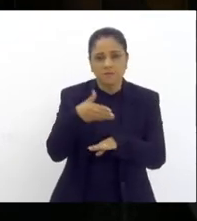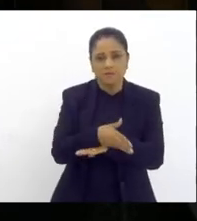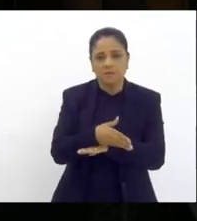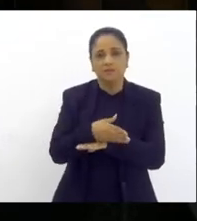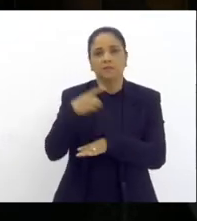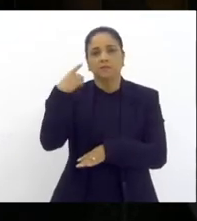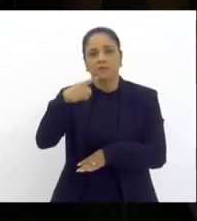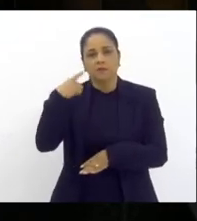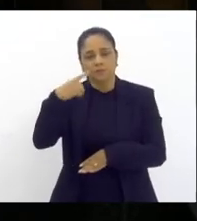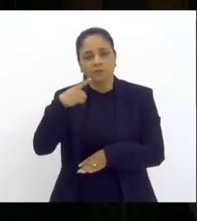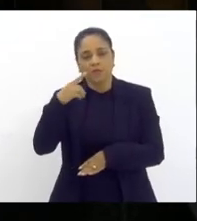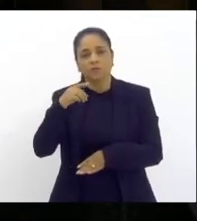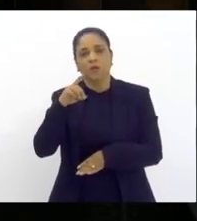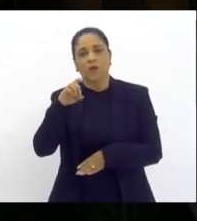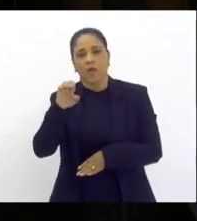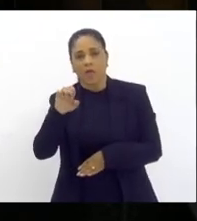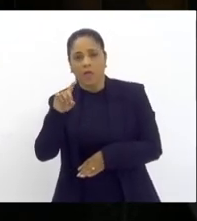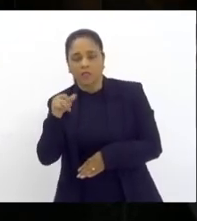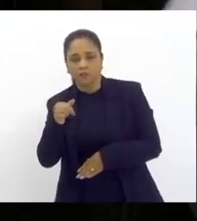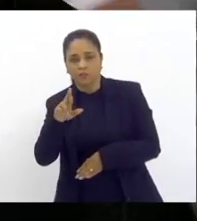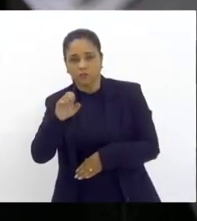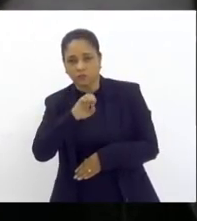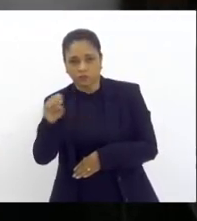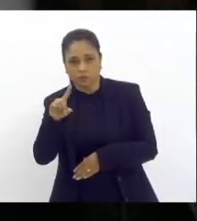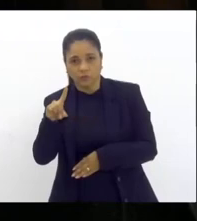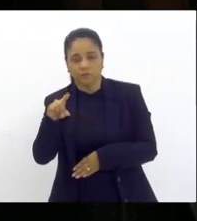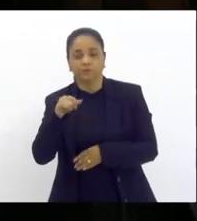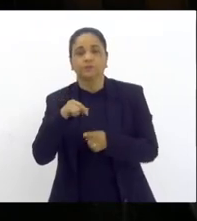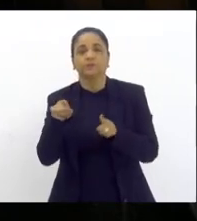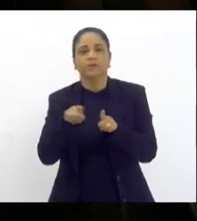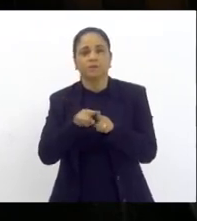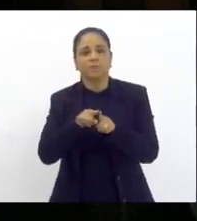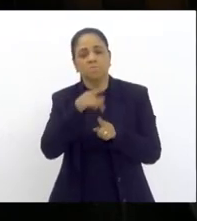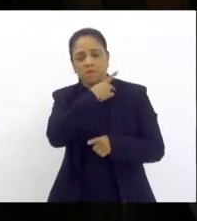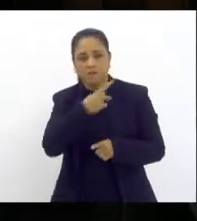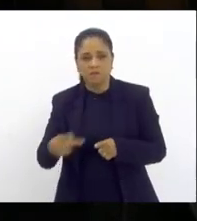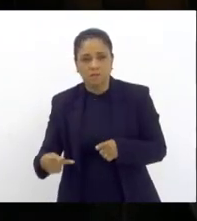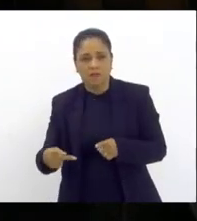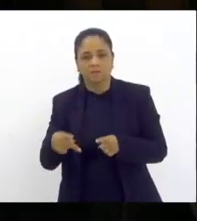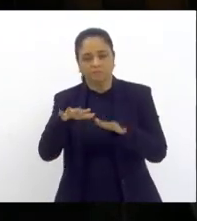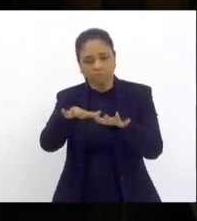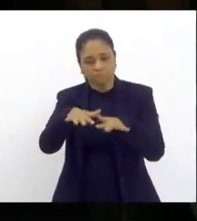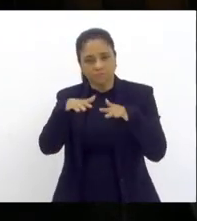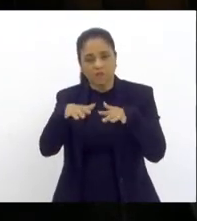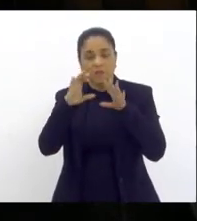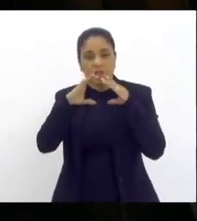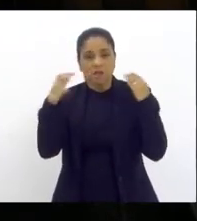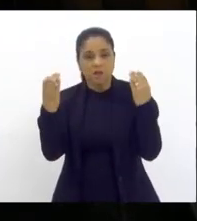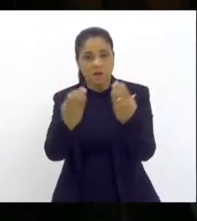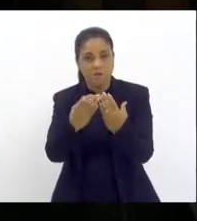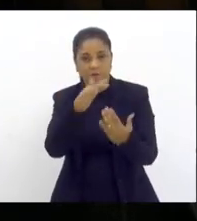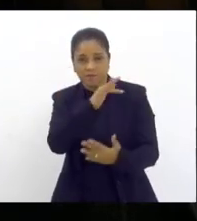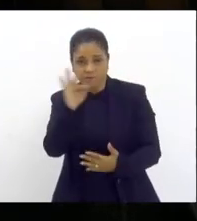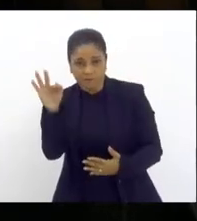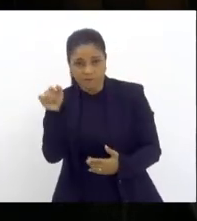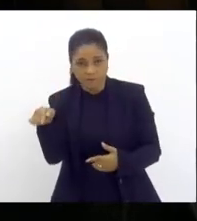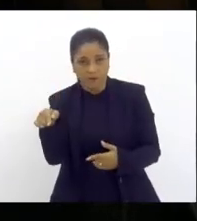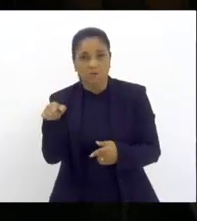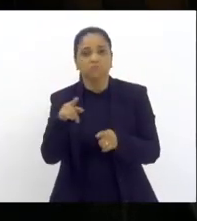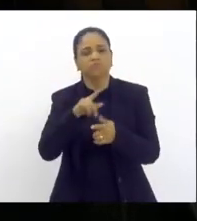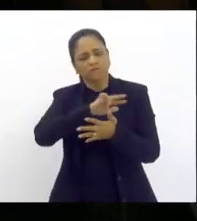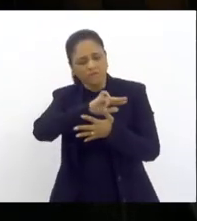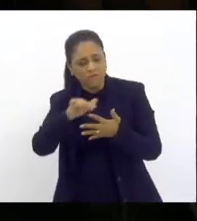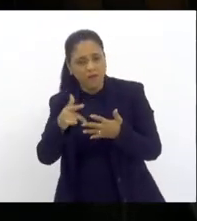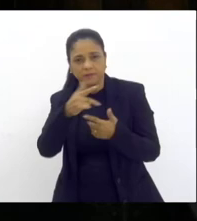Biondini, o deputado federal Eros Biondini, que é o presidente nacional da Frente Parlamentar lá na Câmara Federal, e outras pessoas que fazem